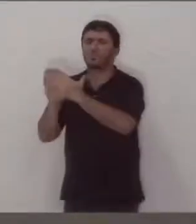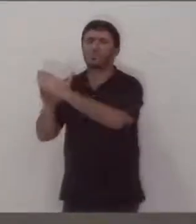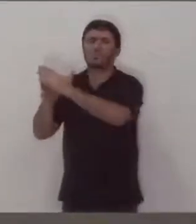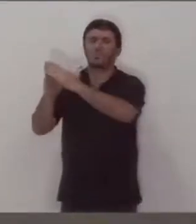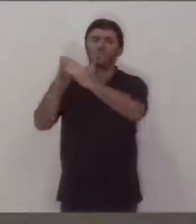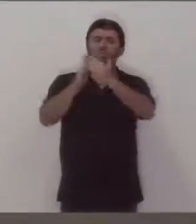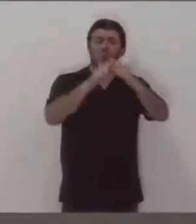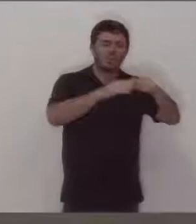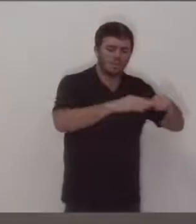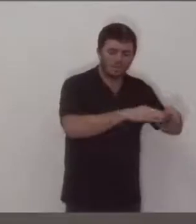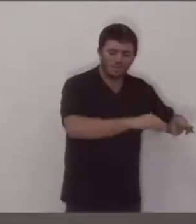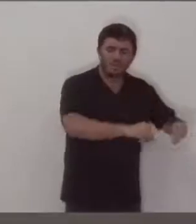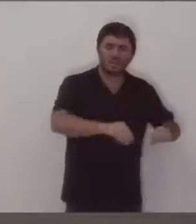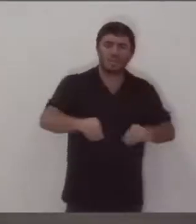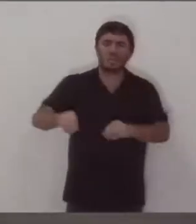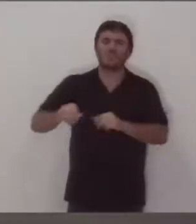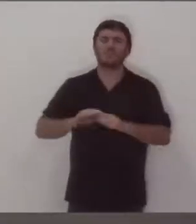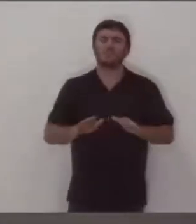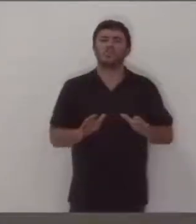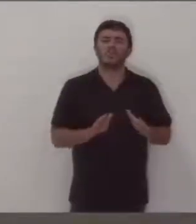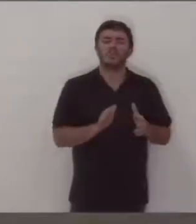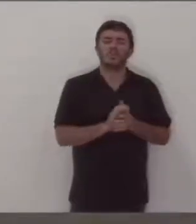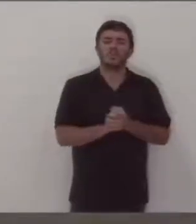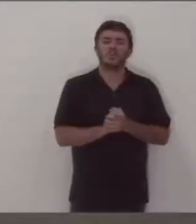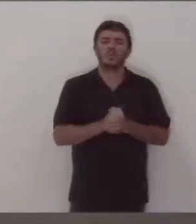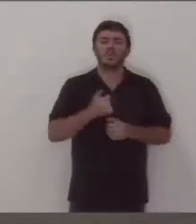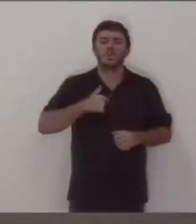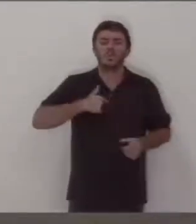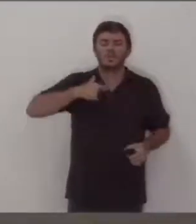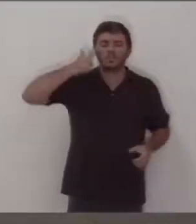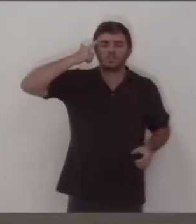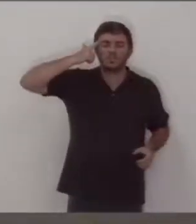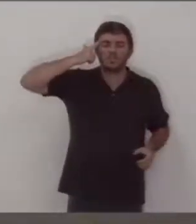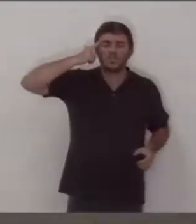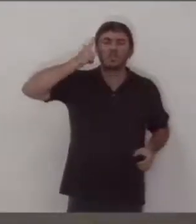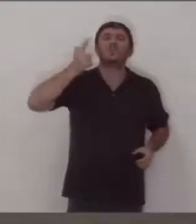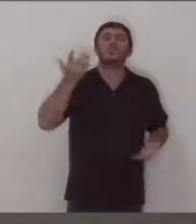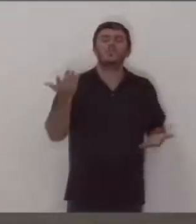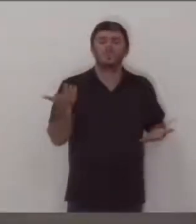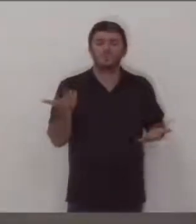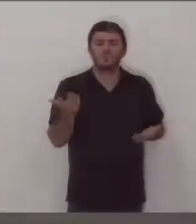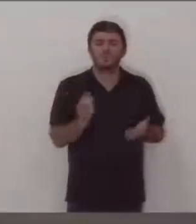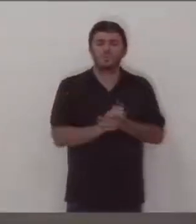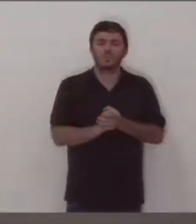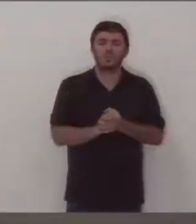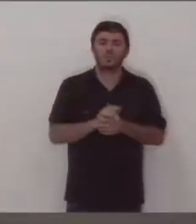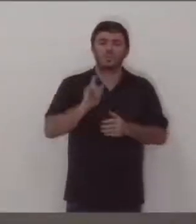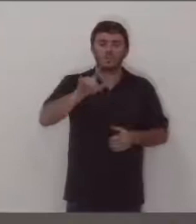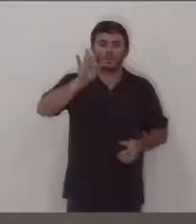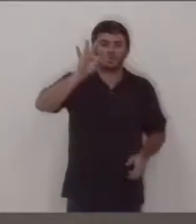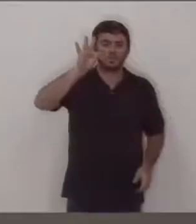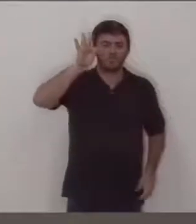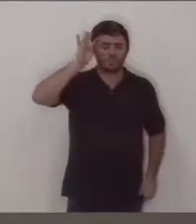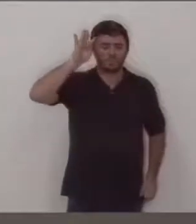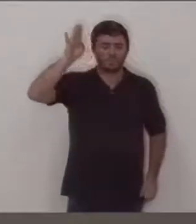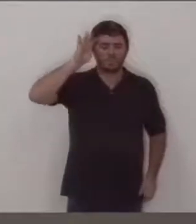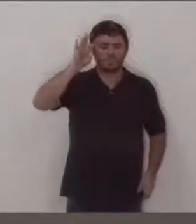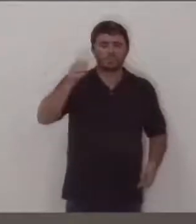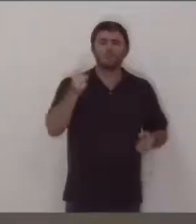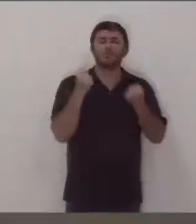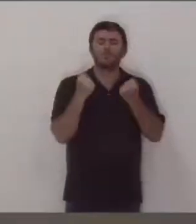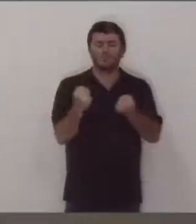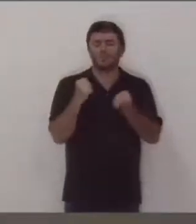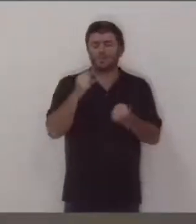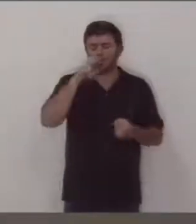gente coloque isso como prioridade. O que eu penso, né, nessa questão? A gente tem uma teoria muito forte. O plano